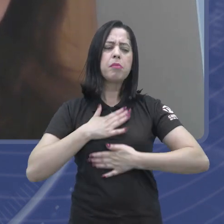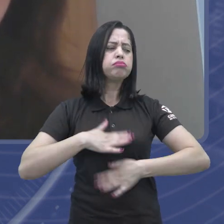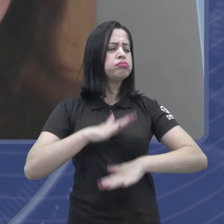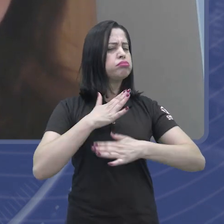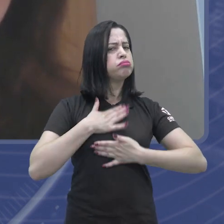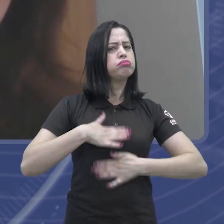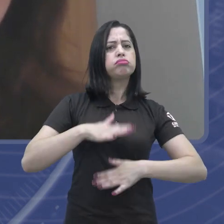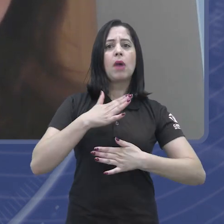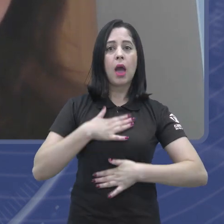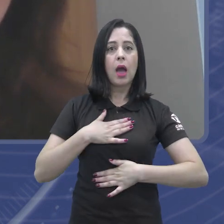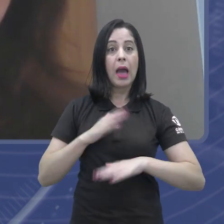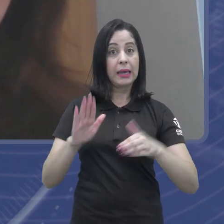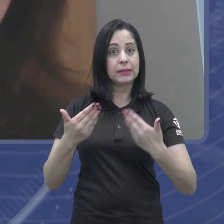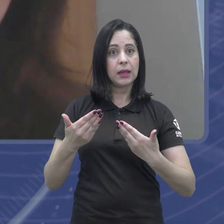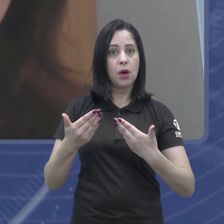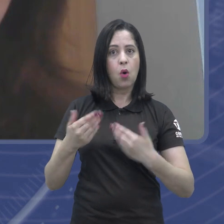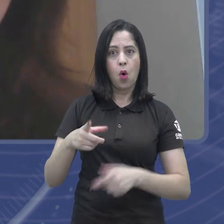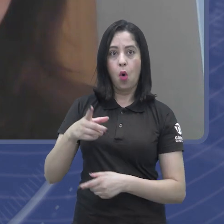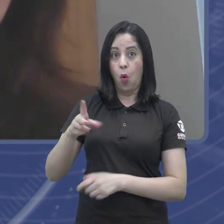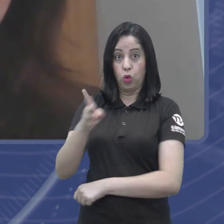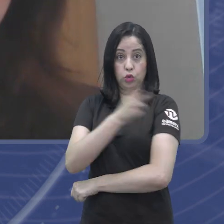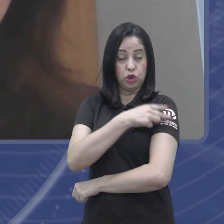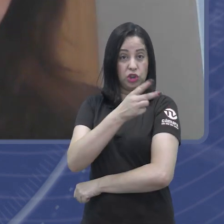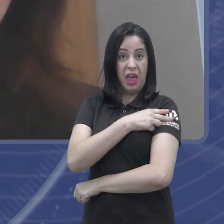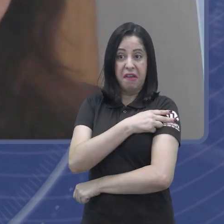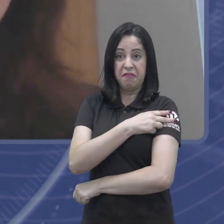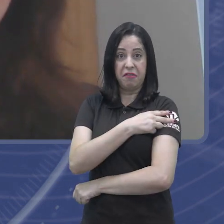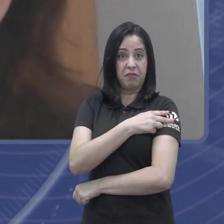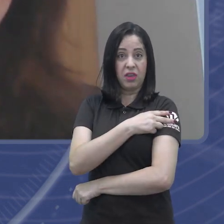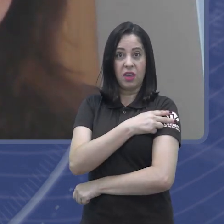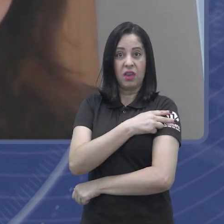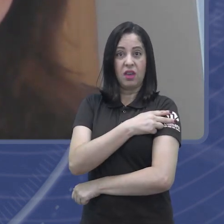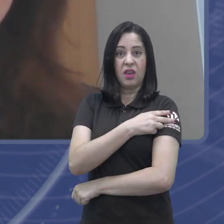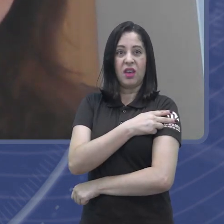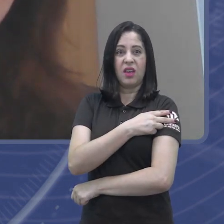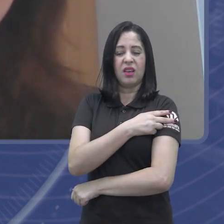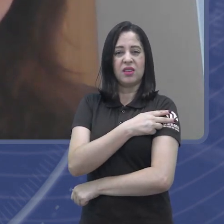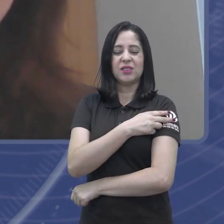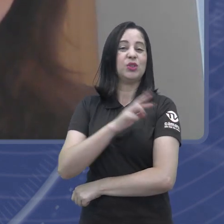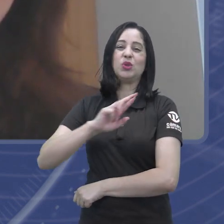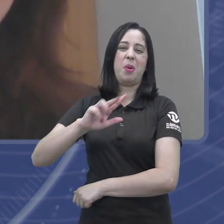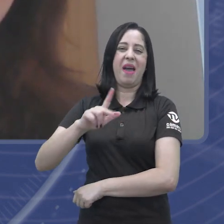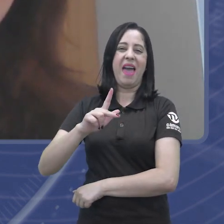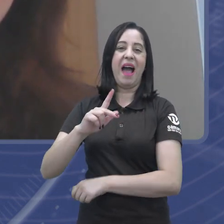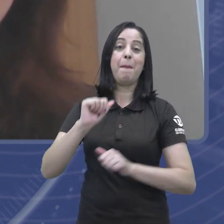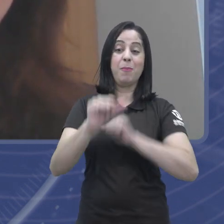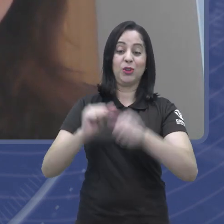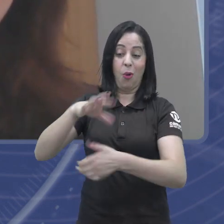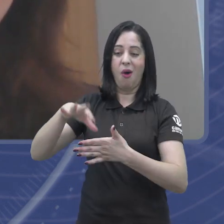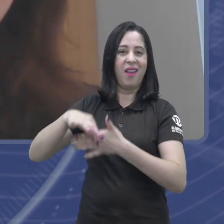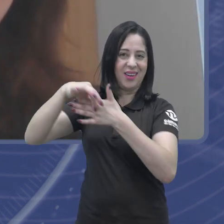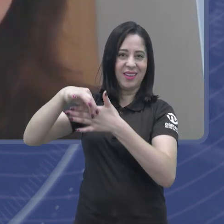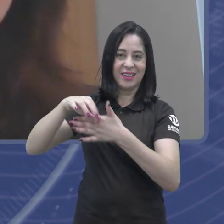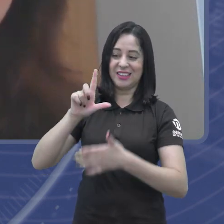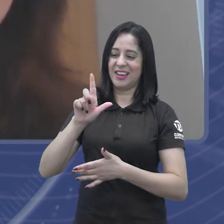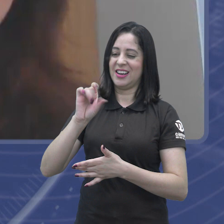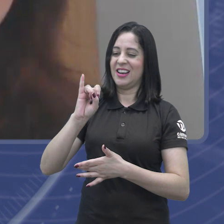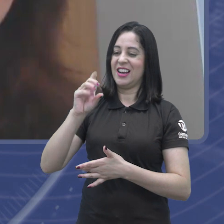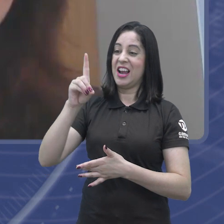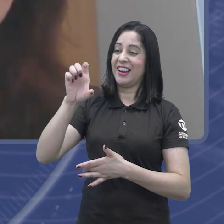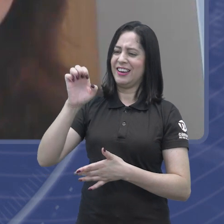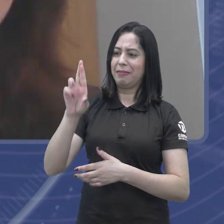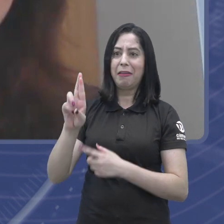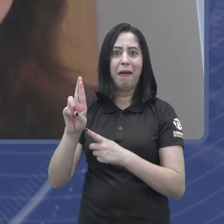a função do chefe mudou. Hoje em dia nem se fala mais chefe, se fala líder, né? Tem até uma frase